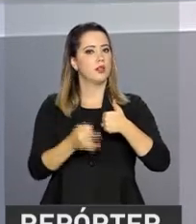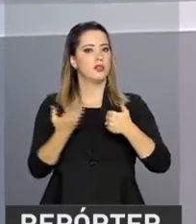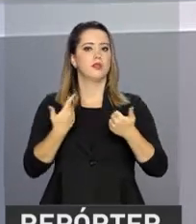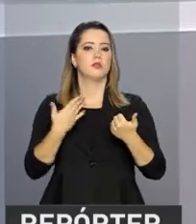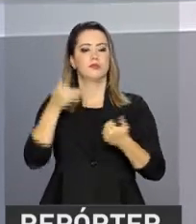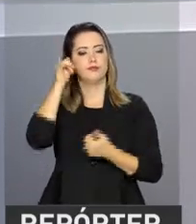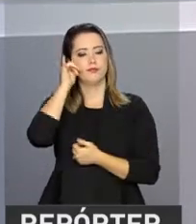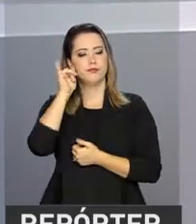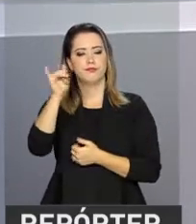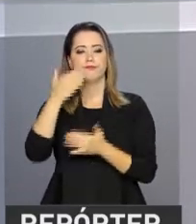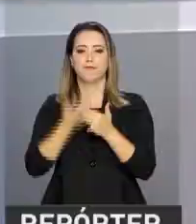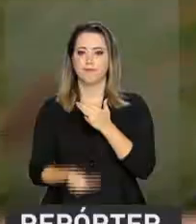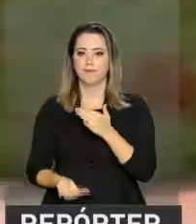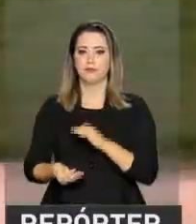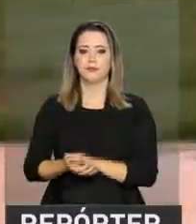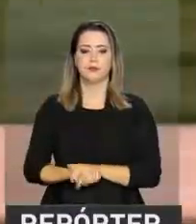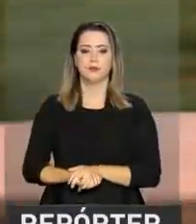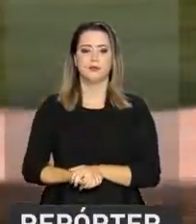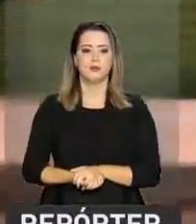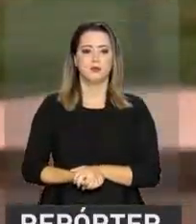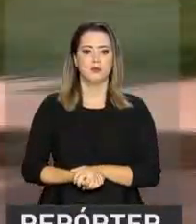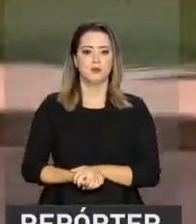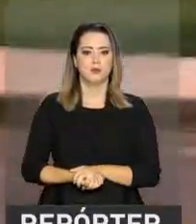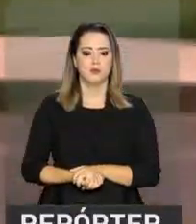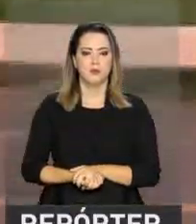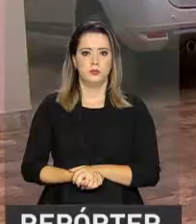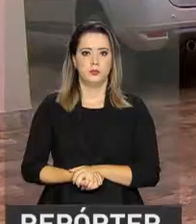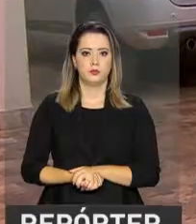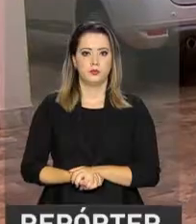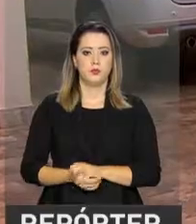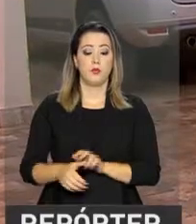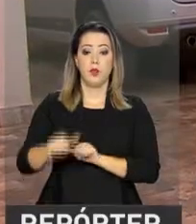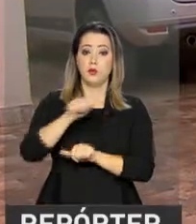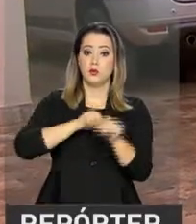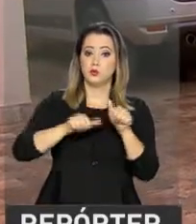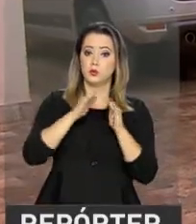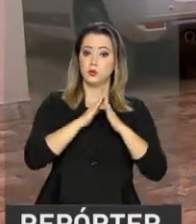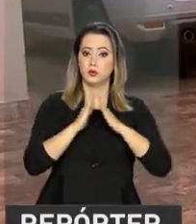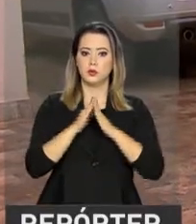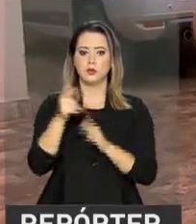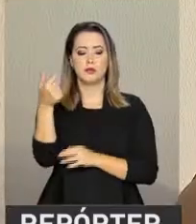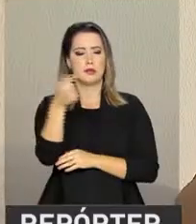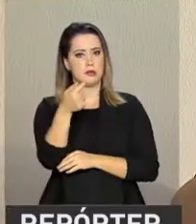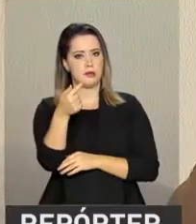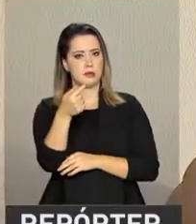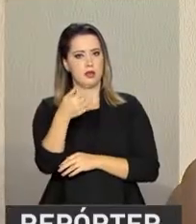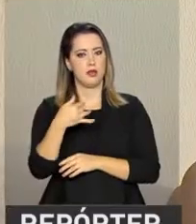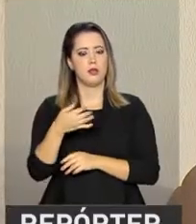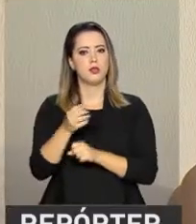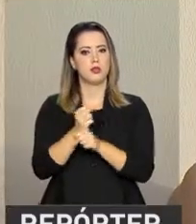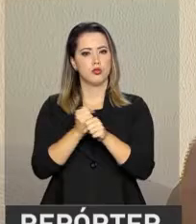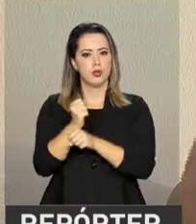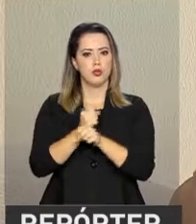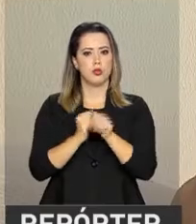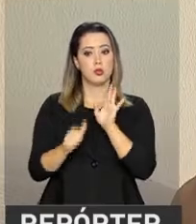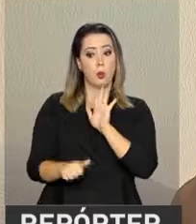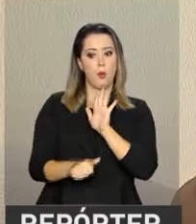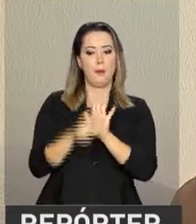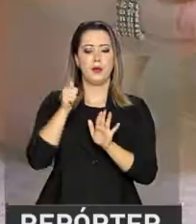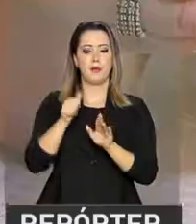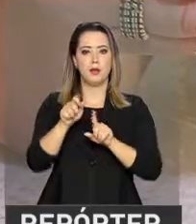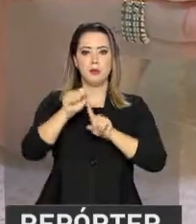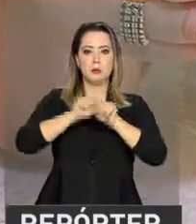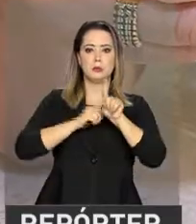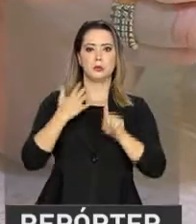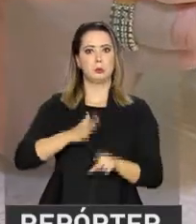o desperdício bonilha se mudou para essa casa sete anos e logo no primeiro mês de residência no